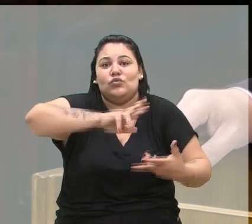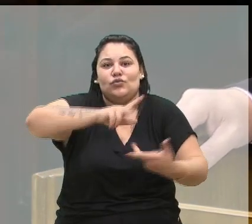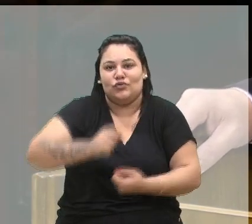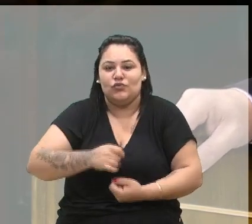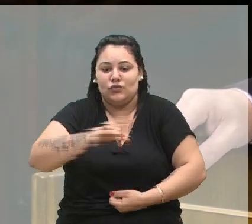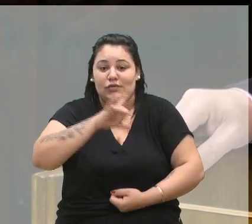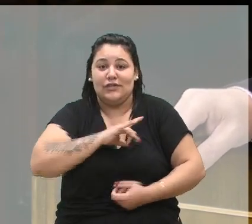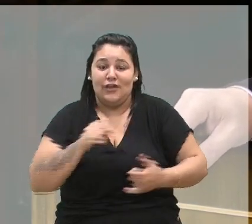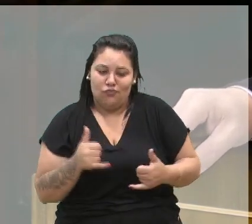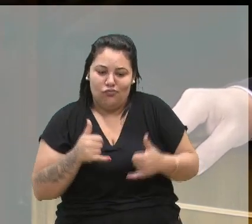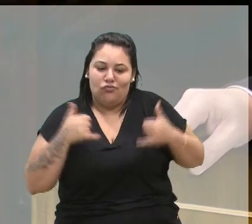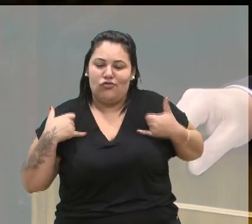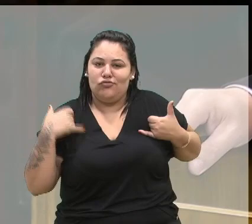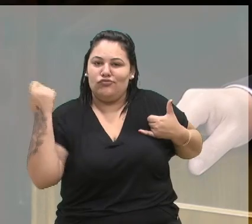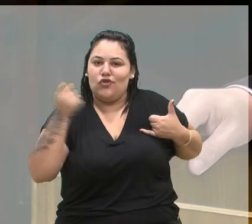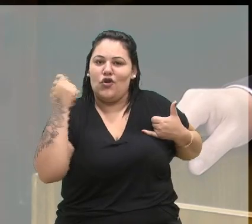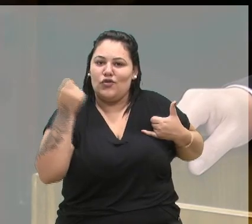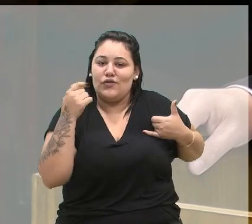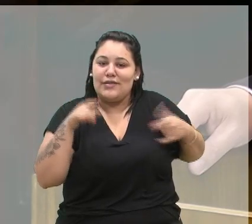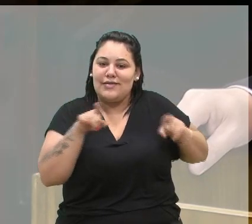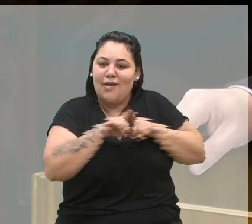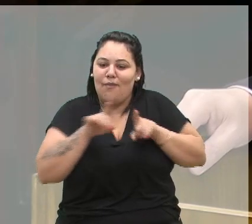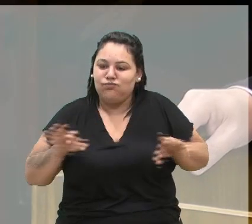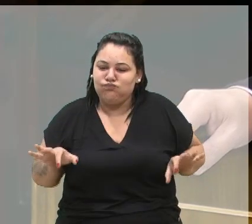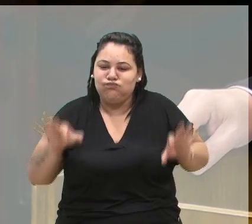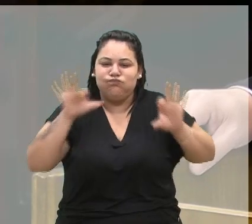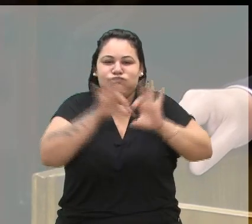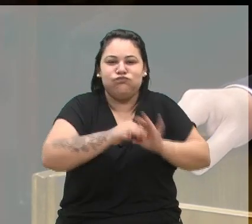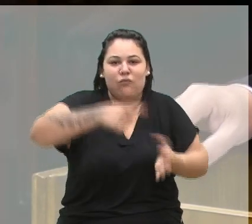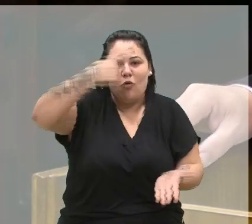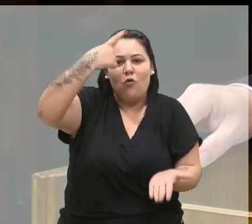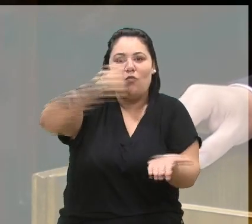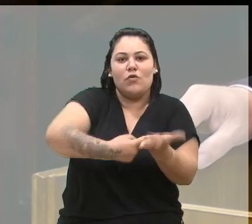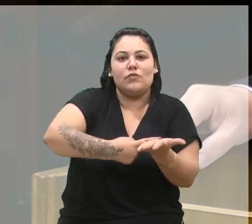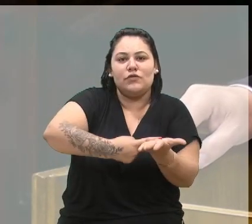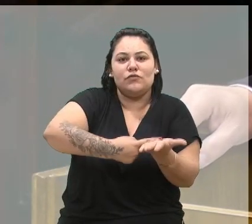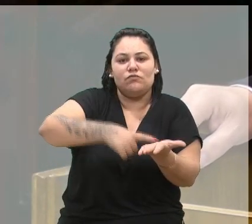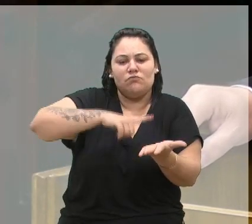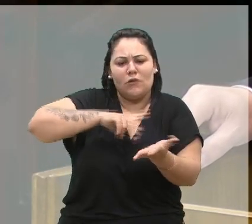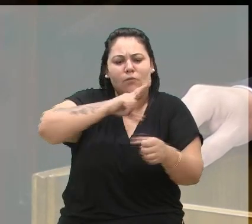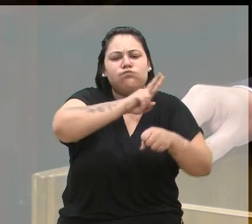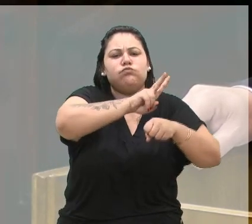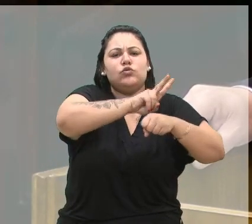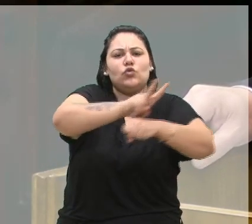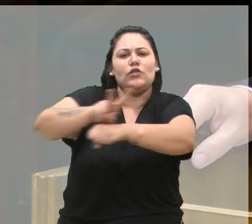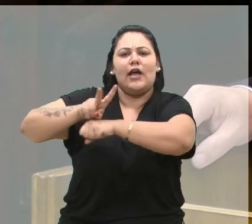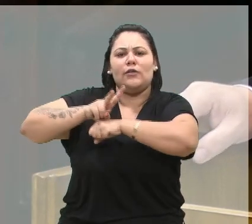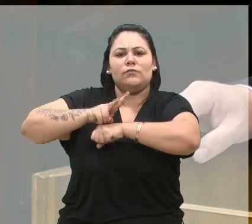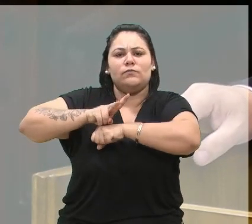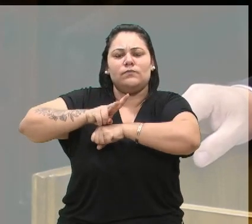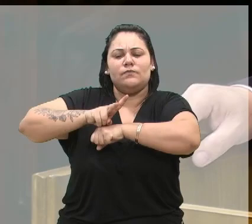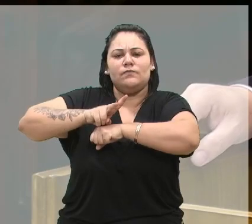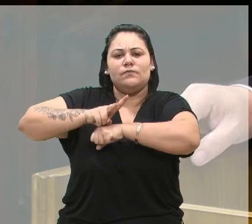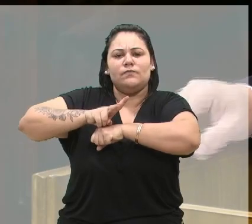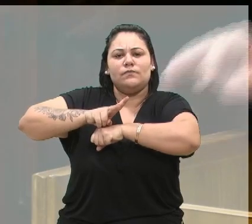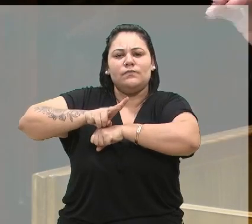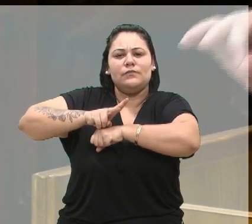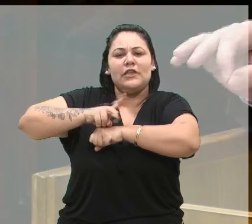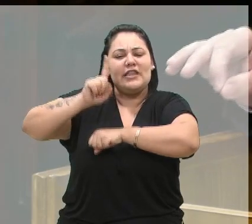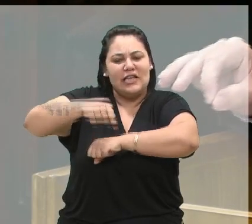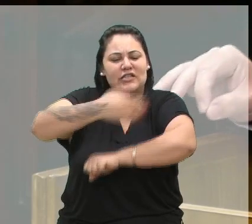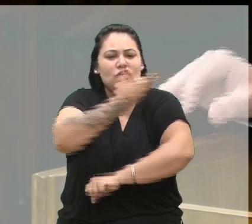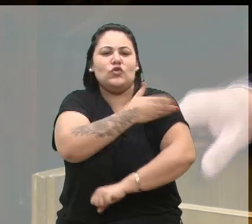o Rio Grande do Sul e alicerça o compromisso de ser o guardião do rito escocês, preservando